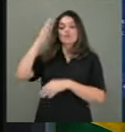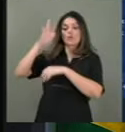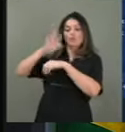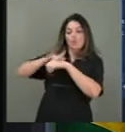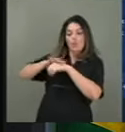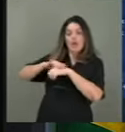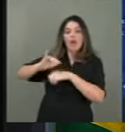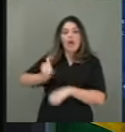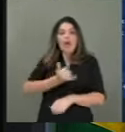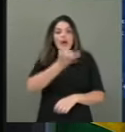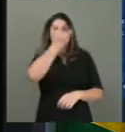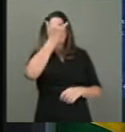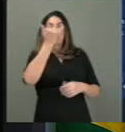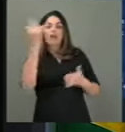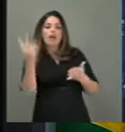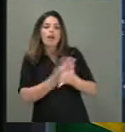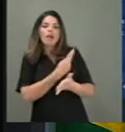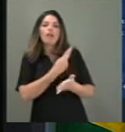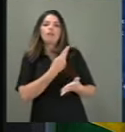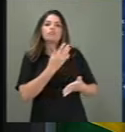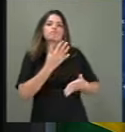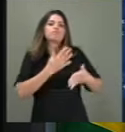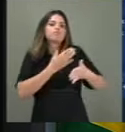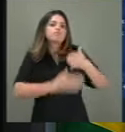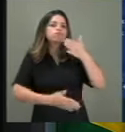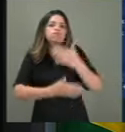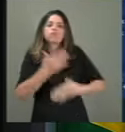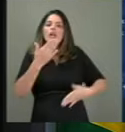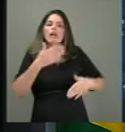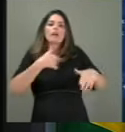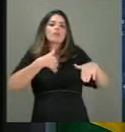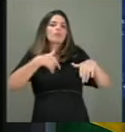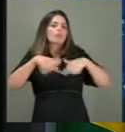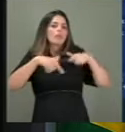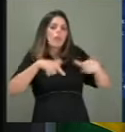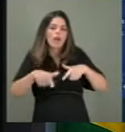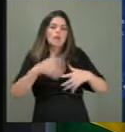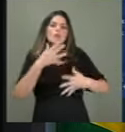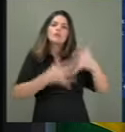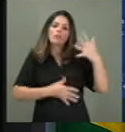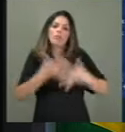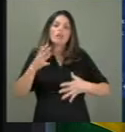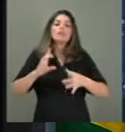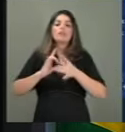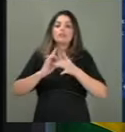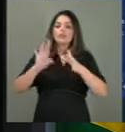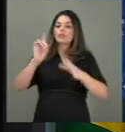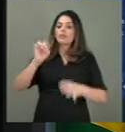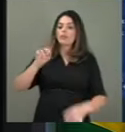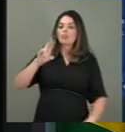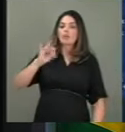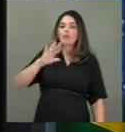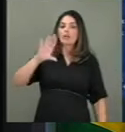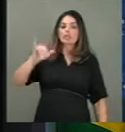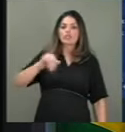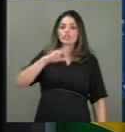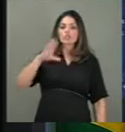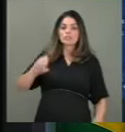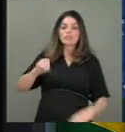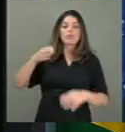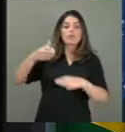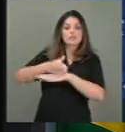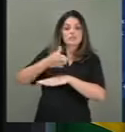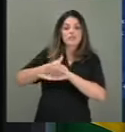acidentes de incapacidade queremos fortalecer as instituições a democratização dos acesso ao mercado de trabalho